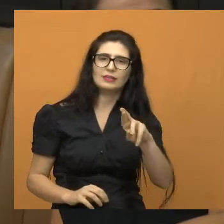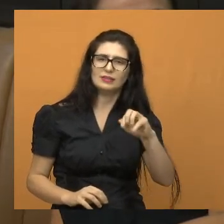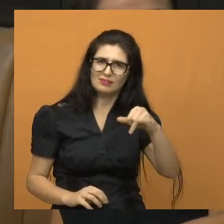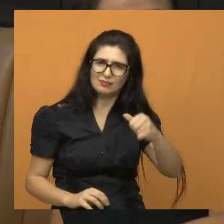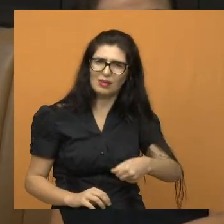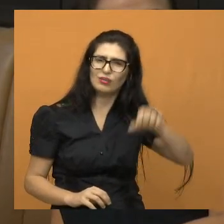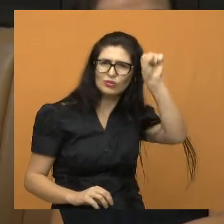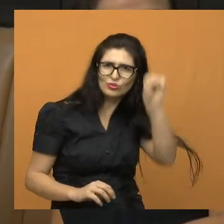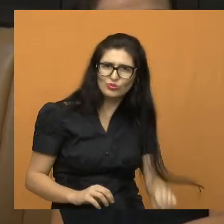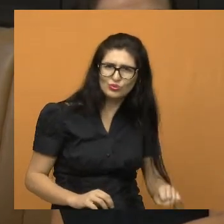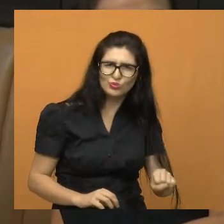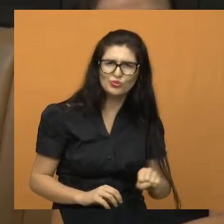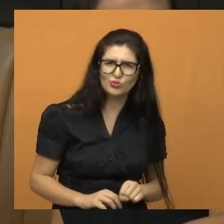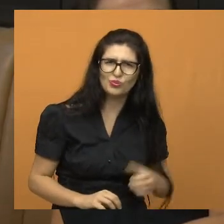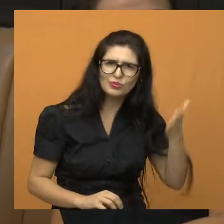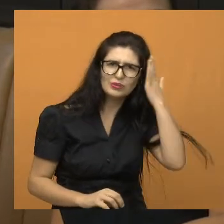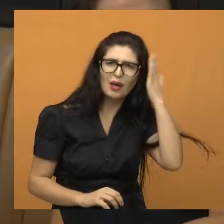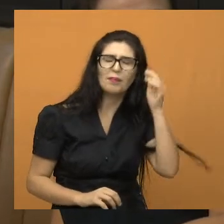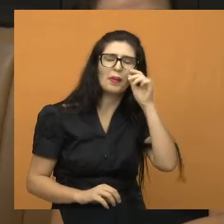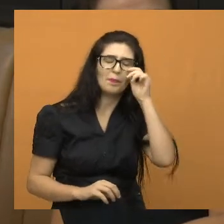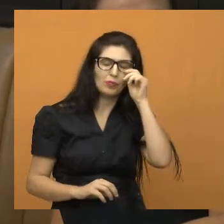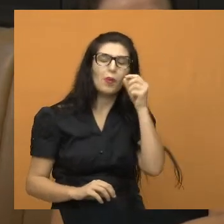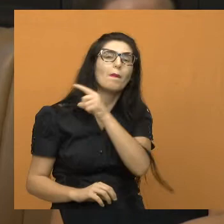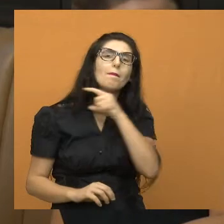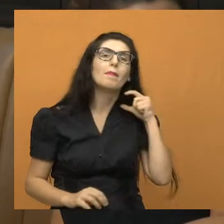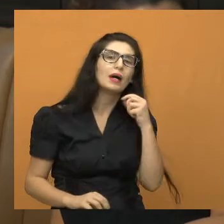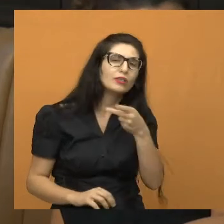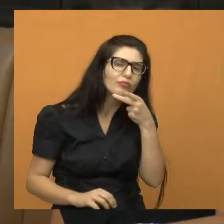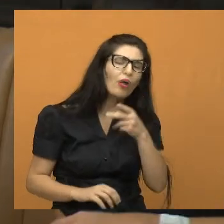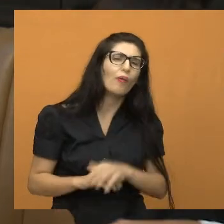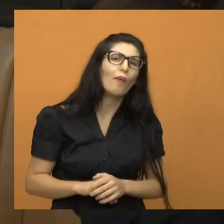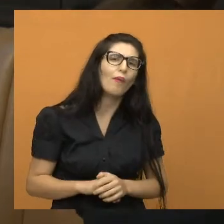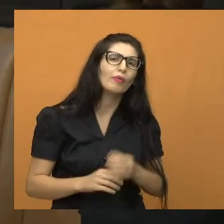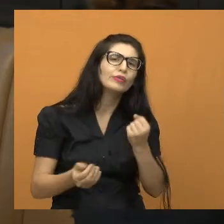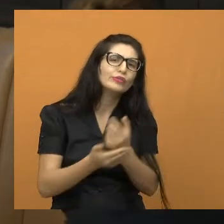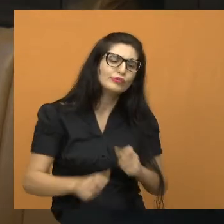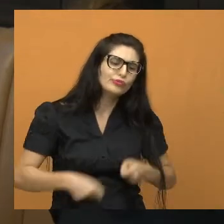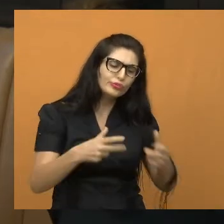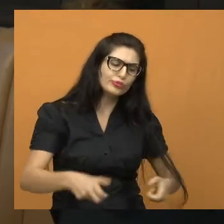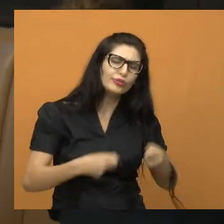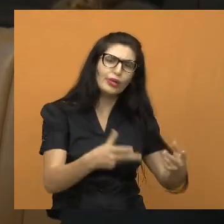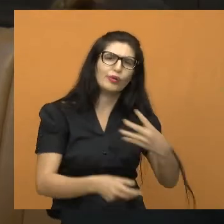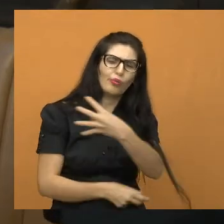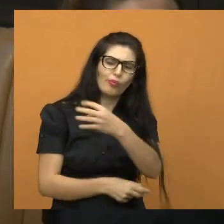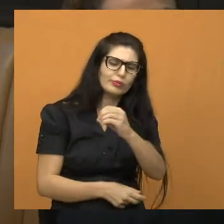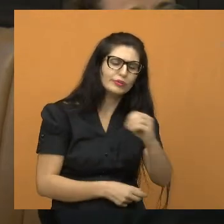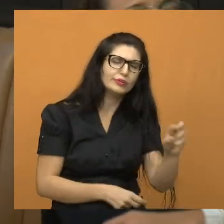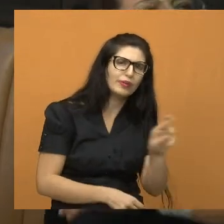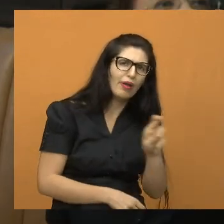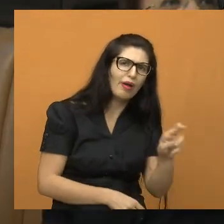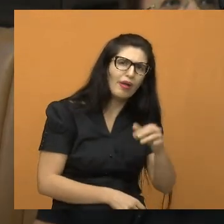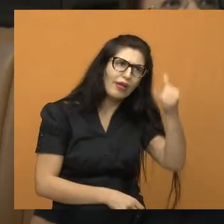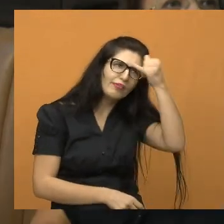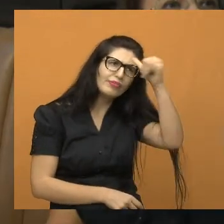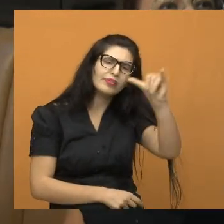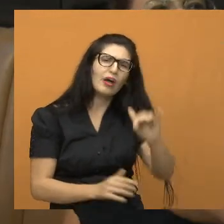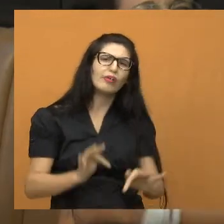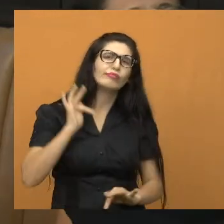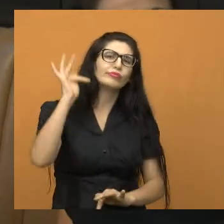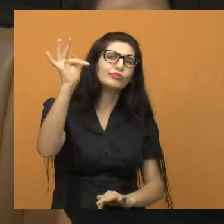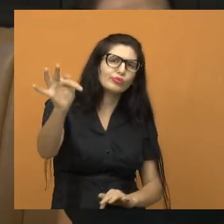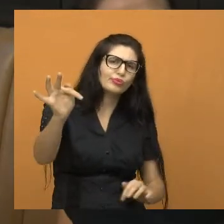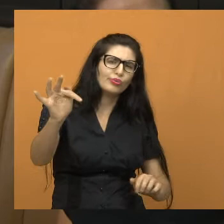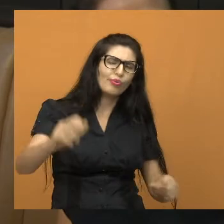investisse R$400 em um adolescente e um jovem, você evitaria de ter que gastar